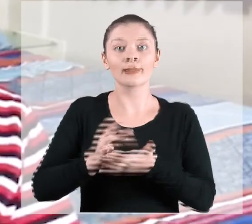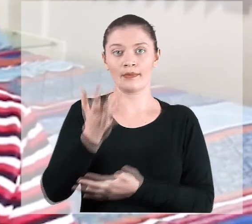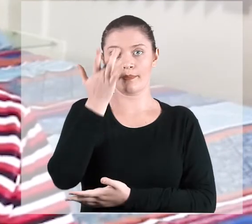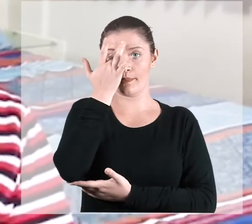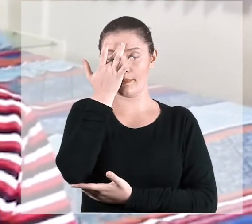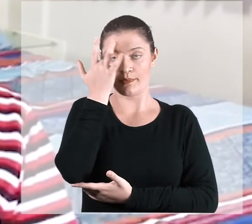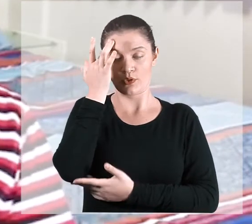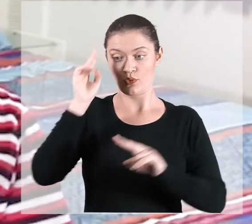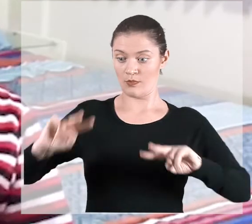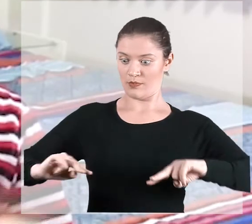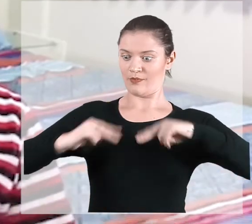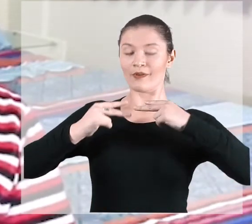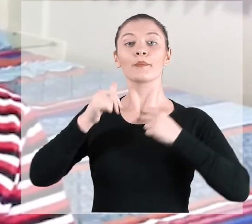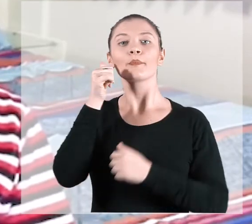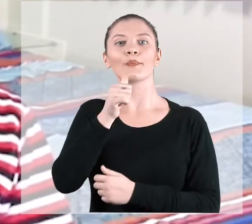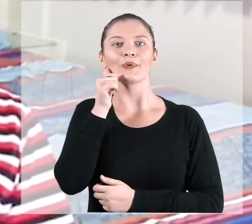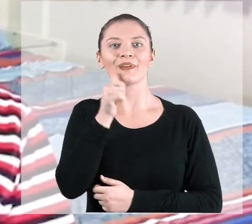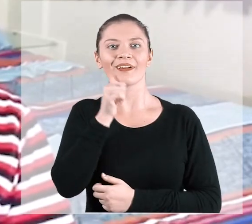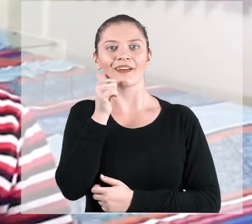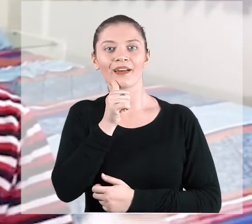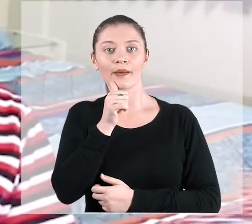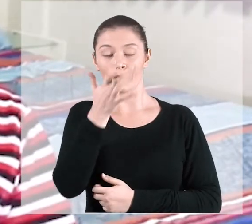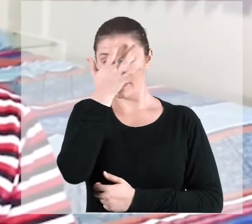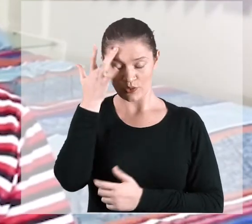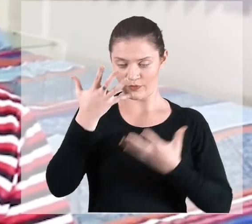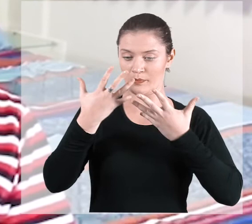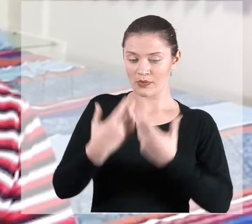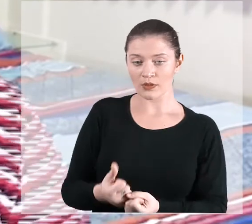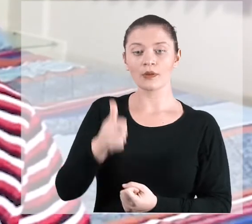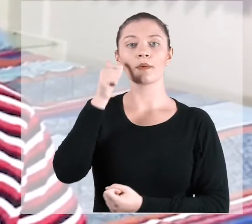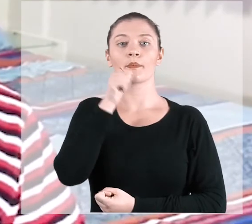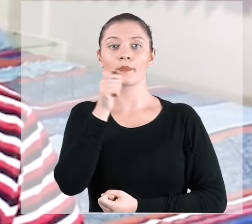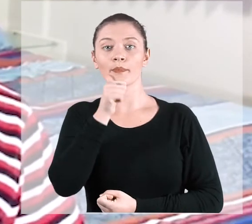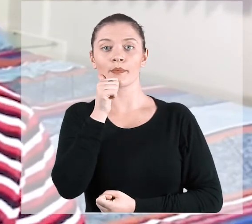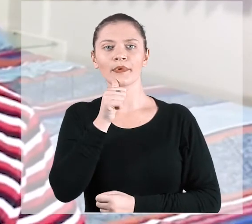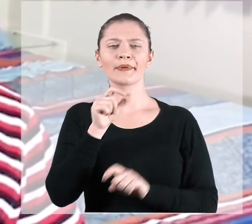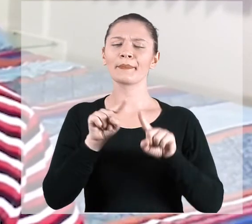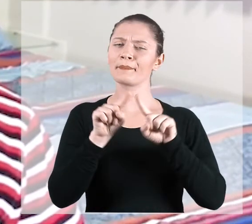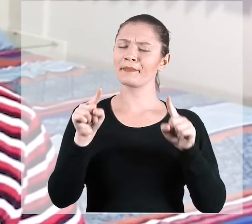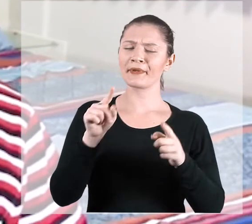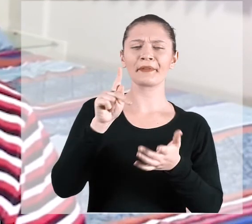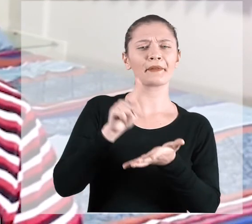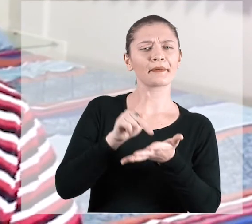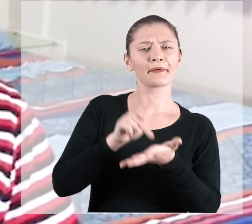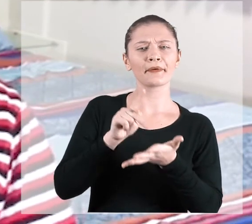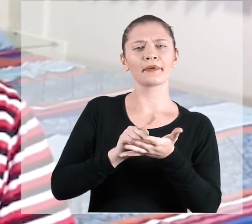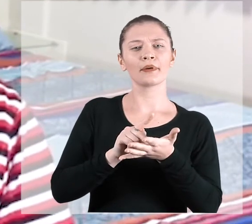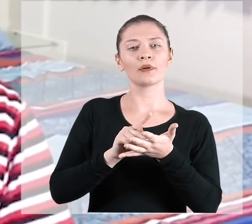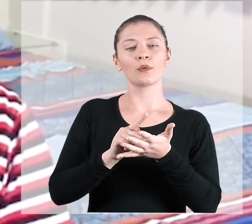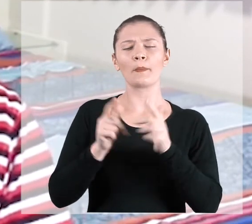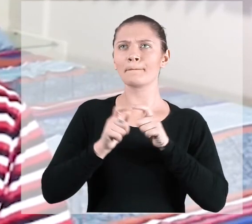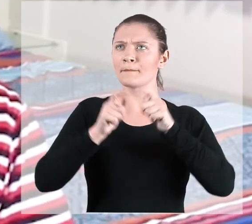você mulher, as pessoas vão me reconhecer como mulher, vão me aceitar como mulher. Só que, na realidade, o maior